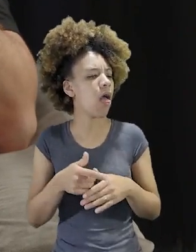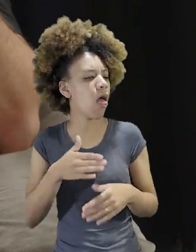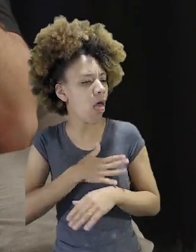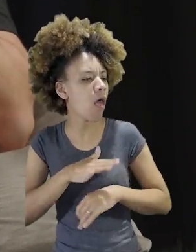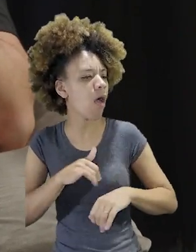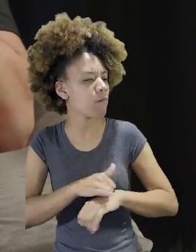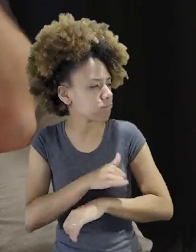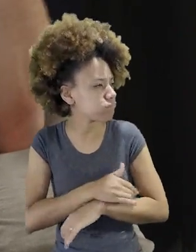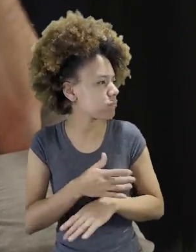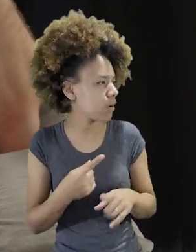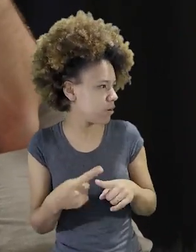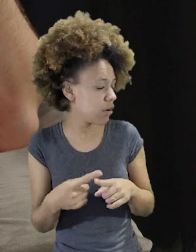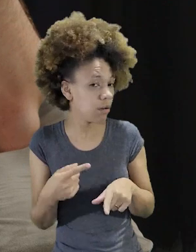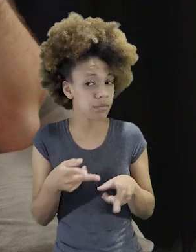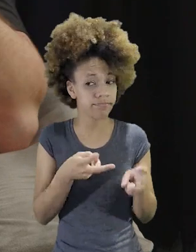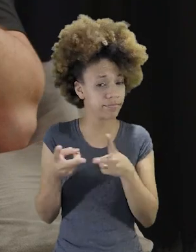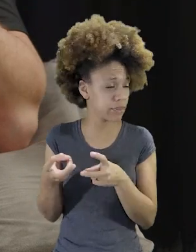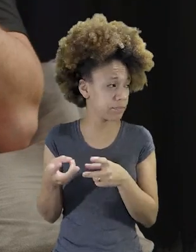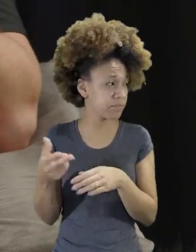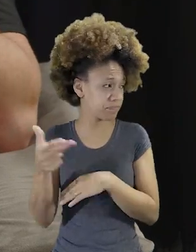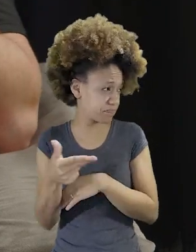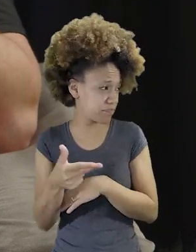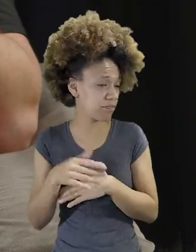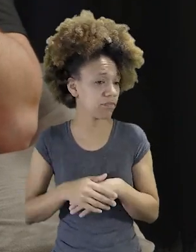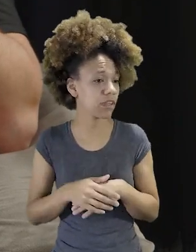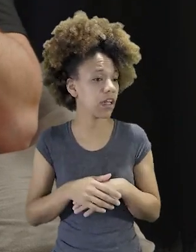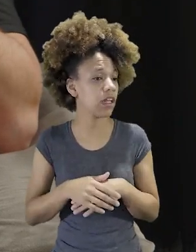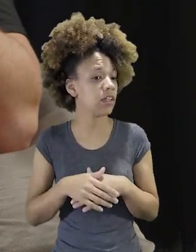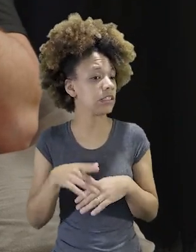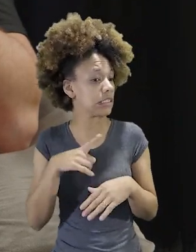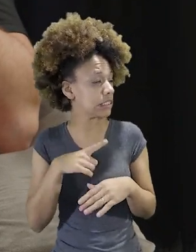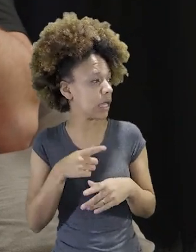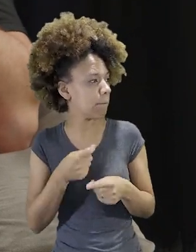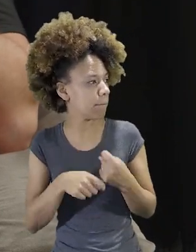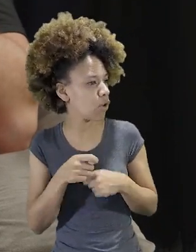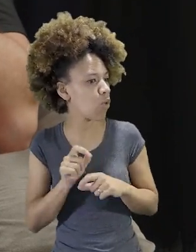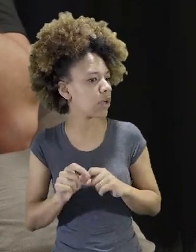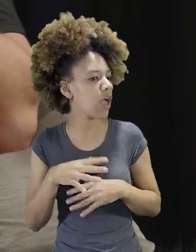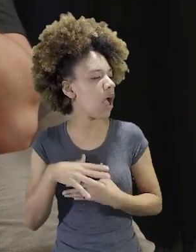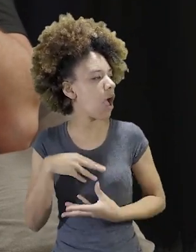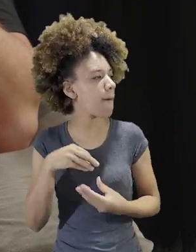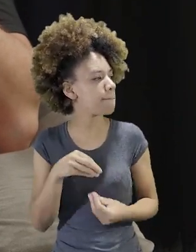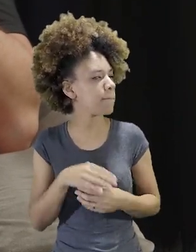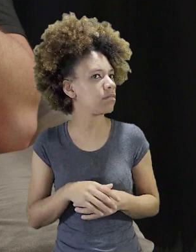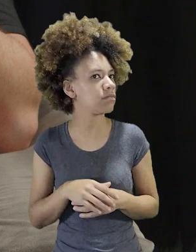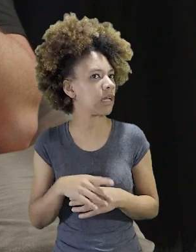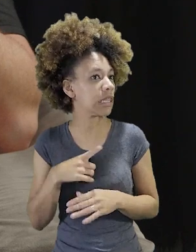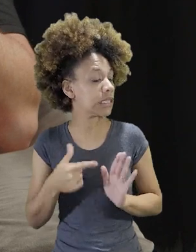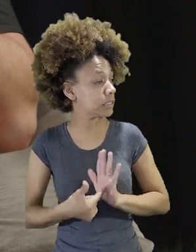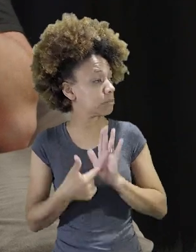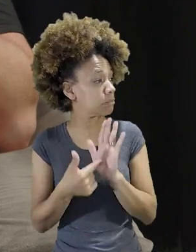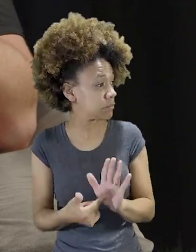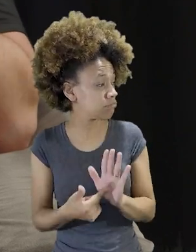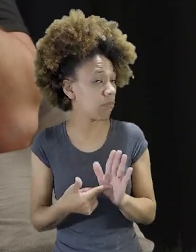machista gordofóbica não sei o quê Tá Tendo isso porque me dá a impressão que o rap a grande propriedade do negócio é a